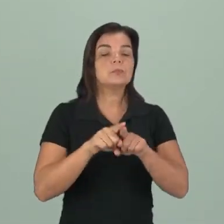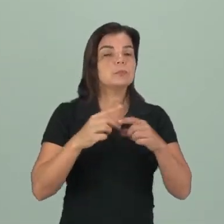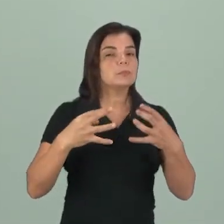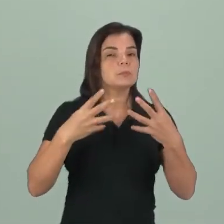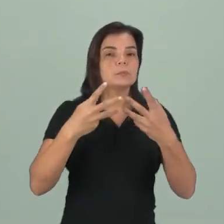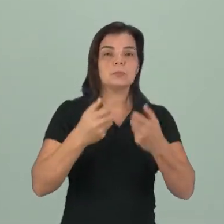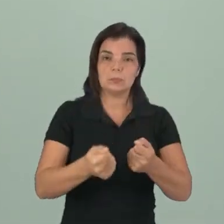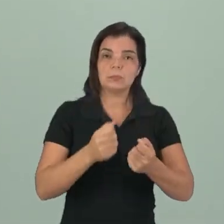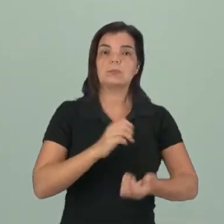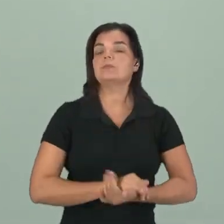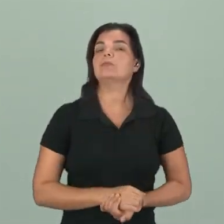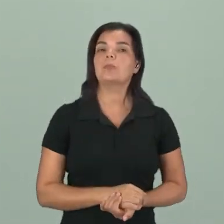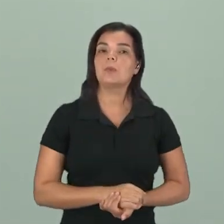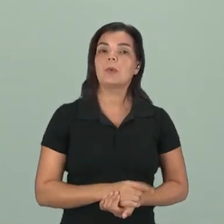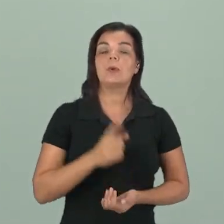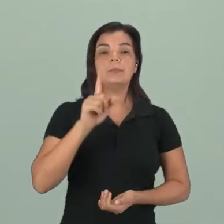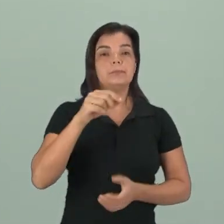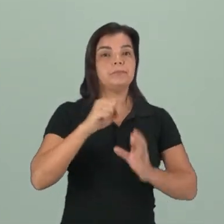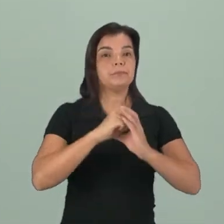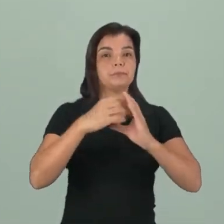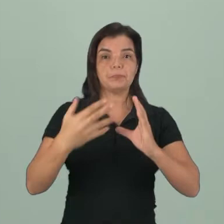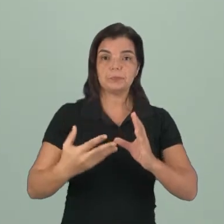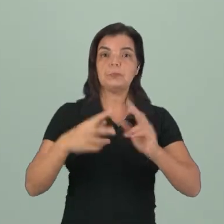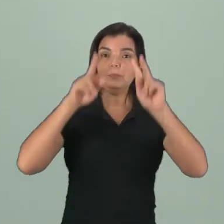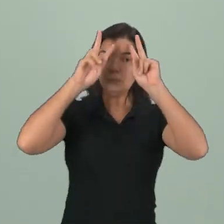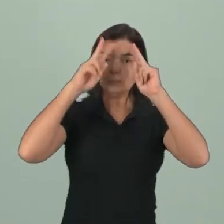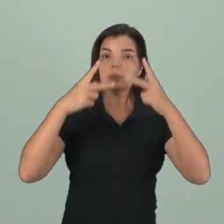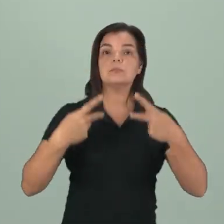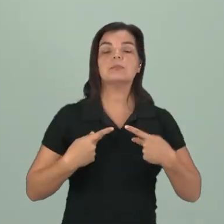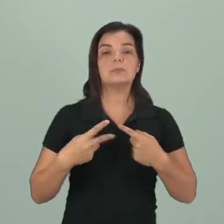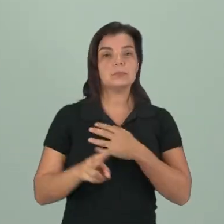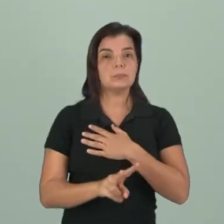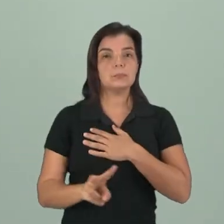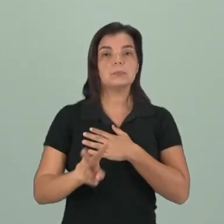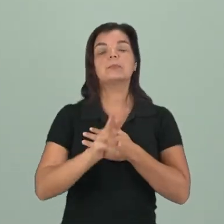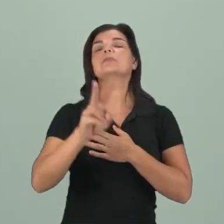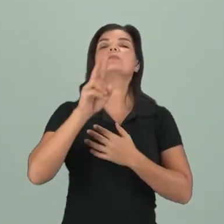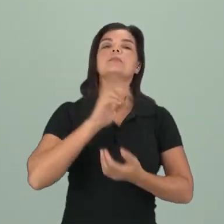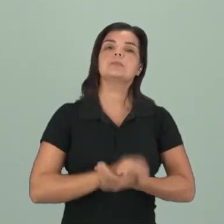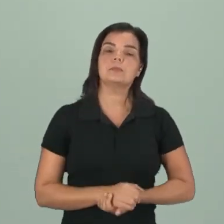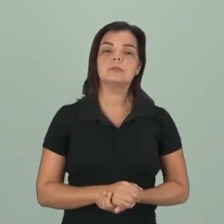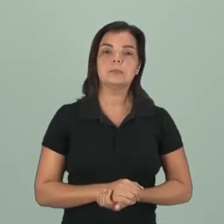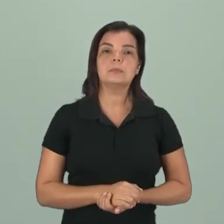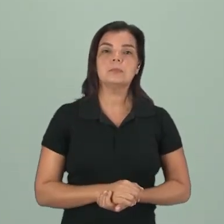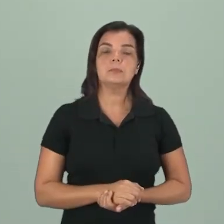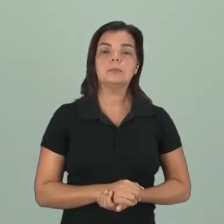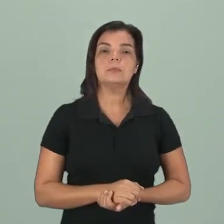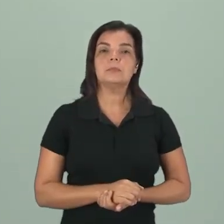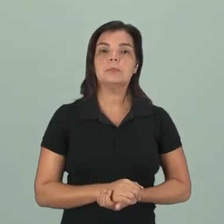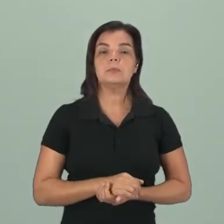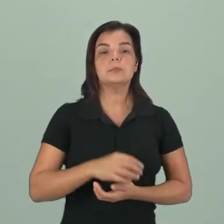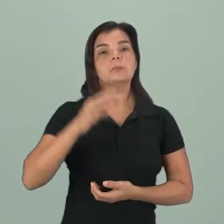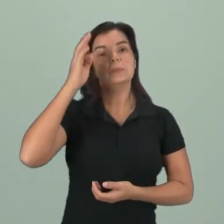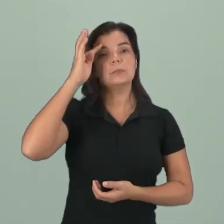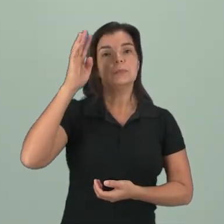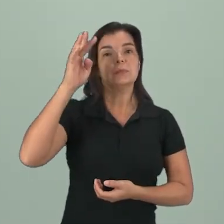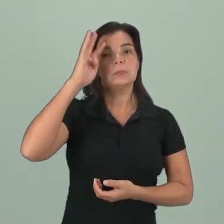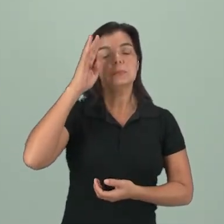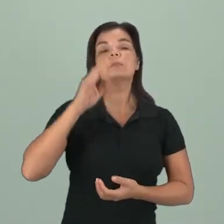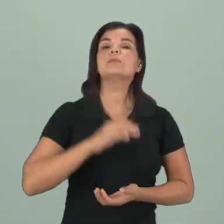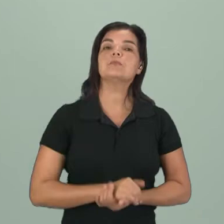tudo isso que são características humanas passam a ser valorizadas dentro dessa teoria.